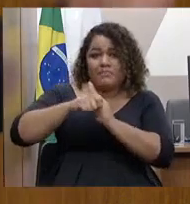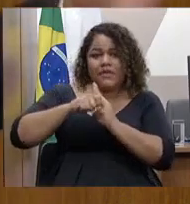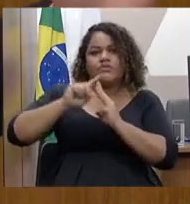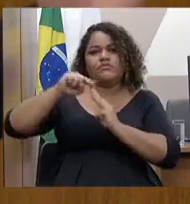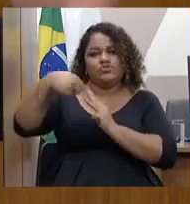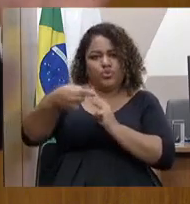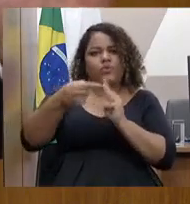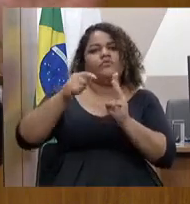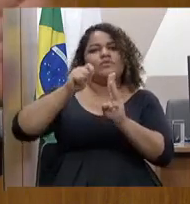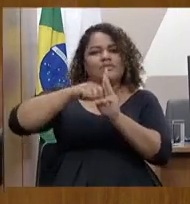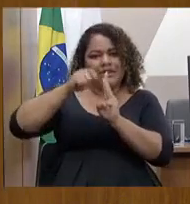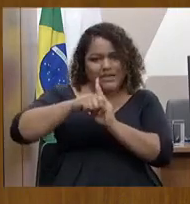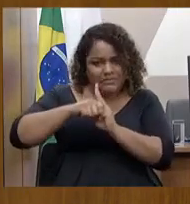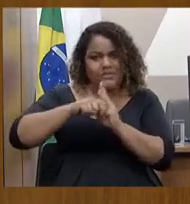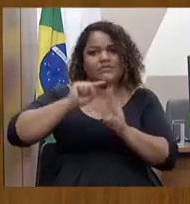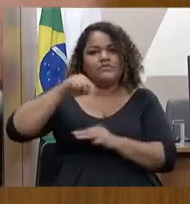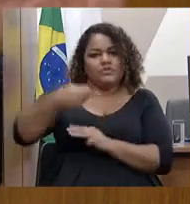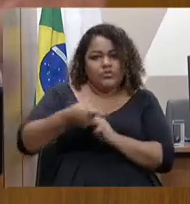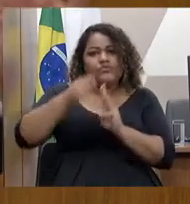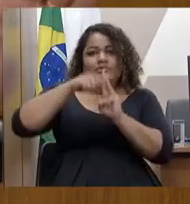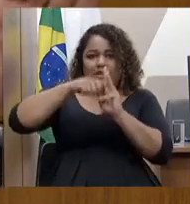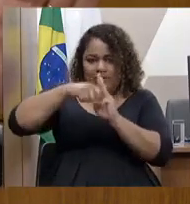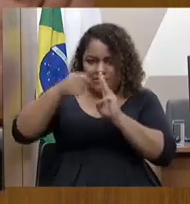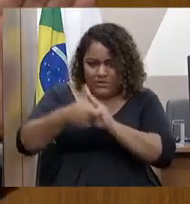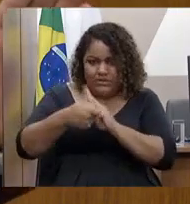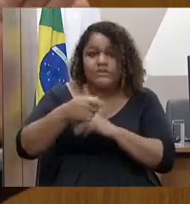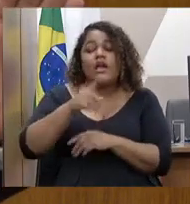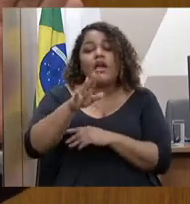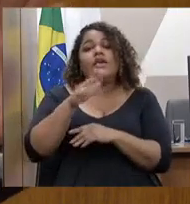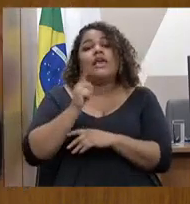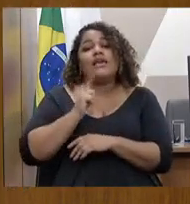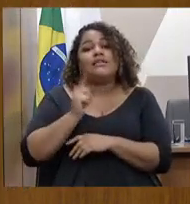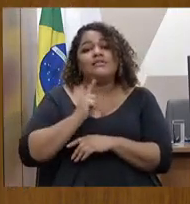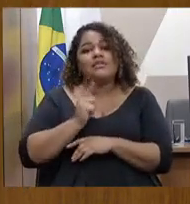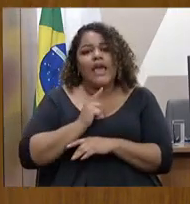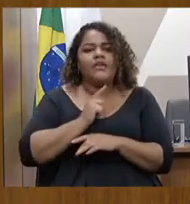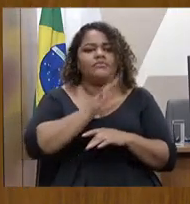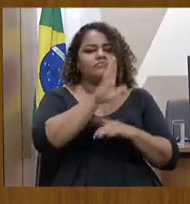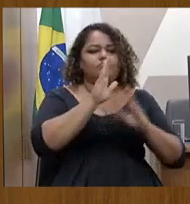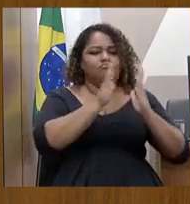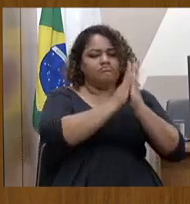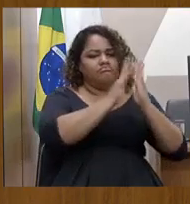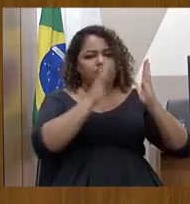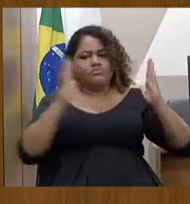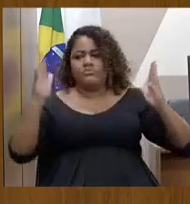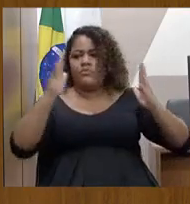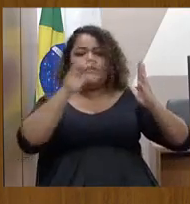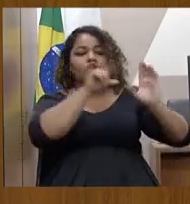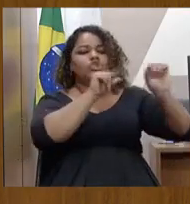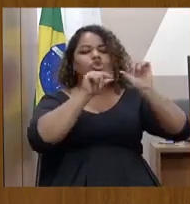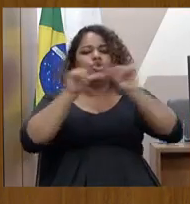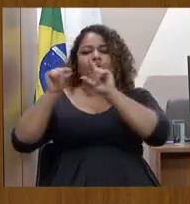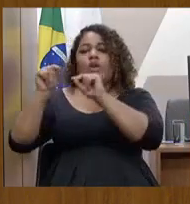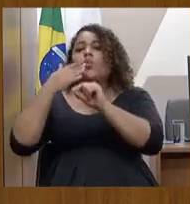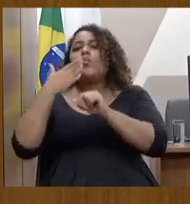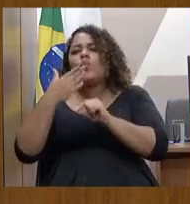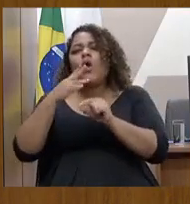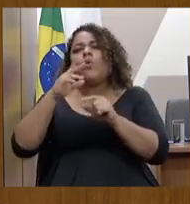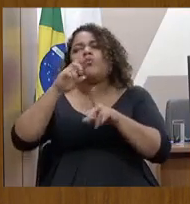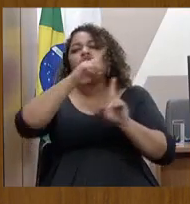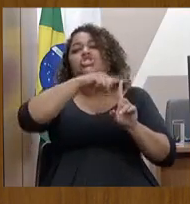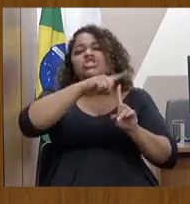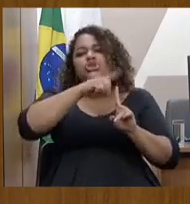separamos os números o número total de acidentes típicos ali não engloba doenças ocupacionais